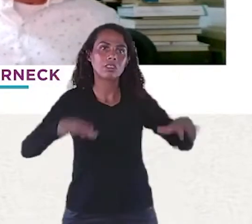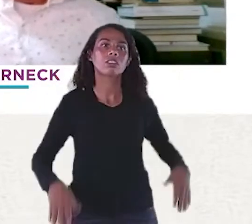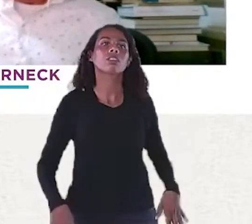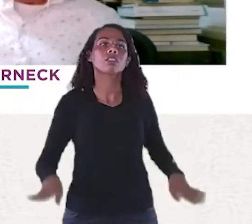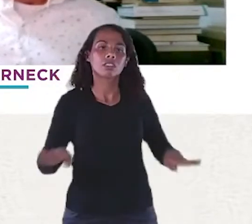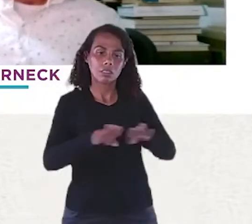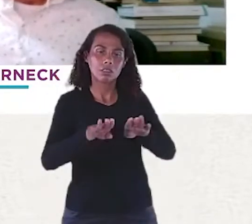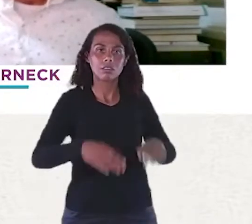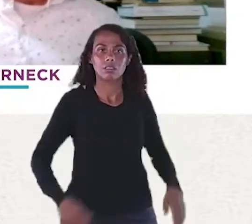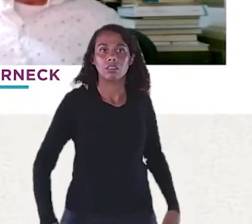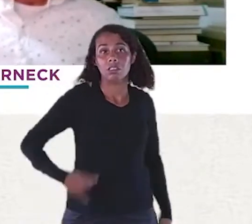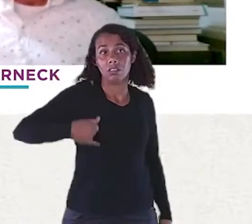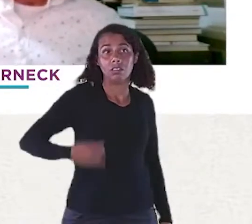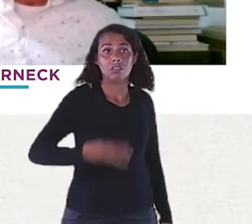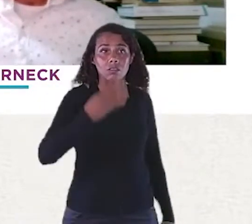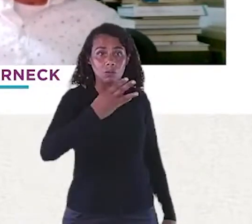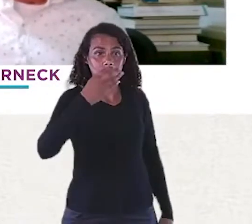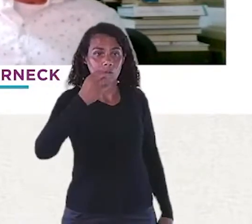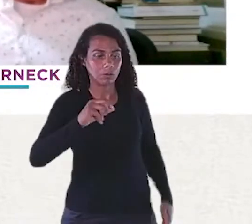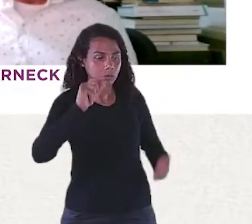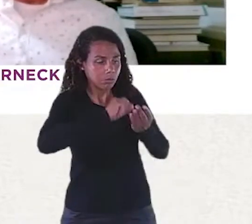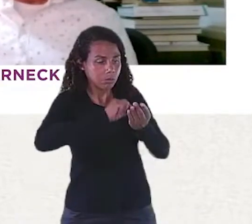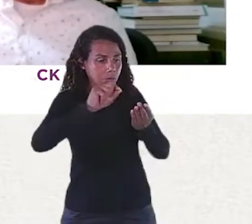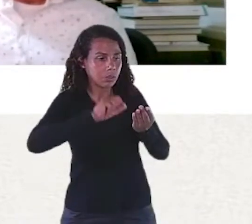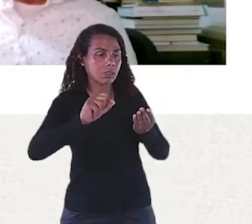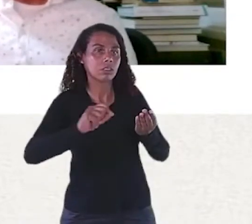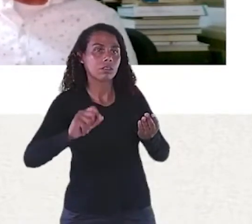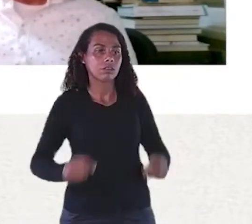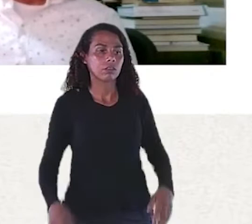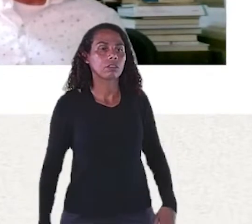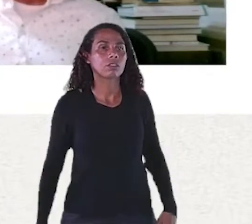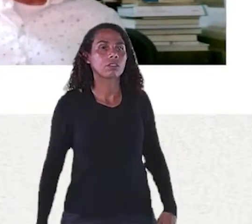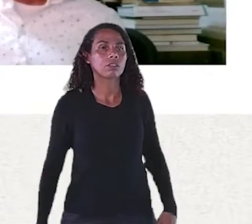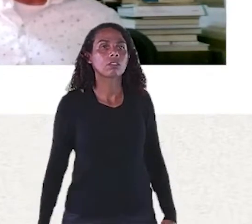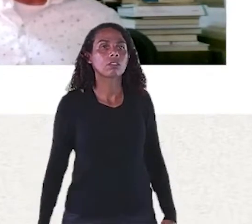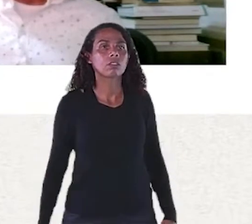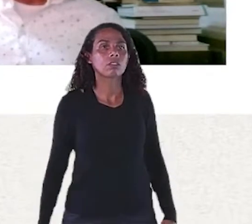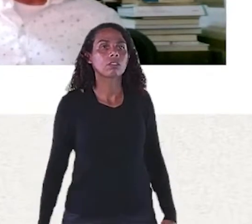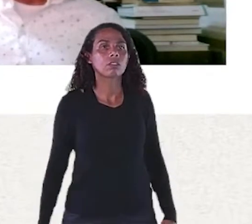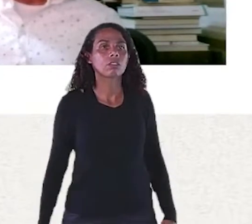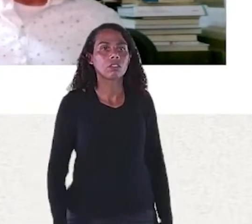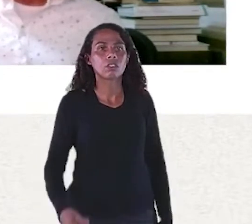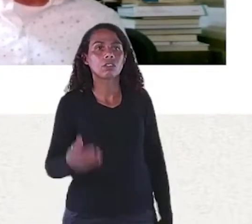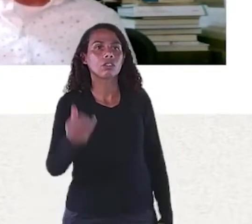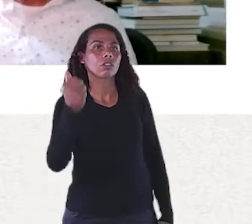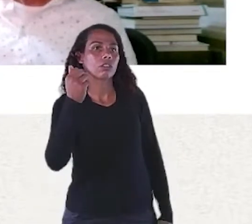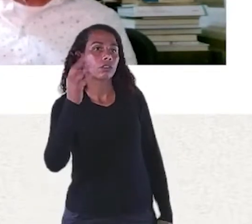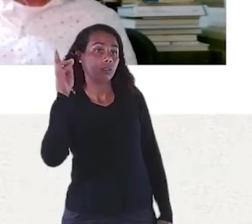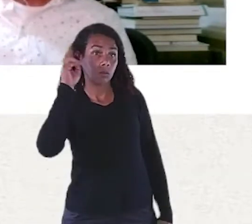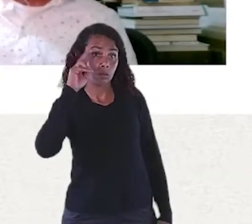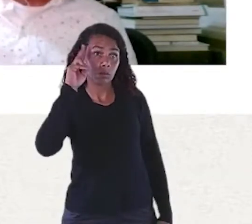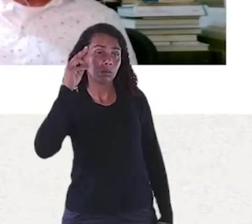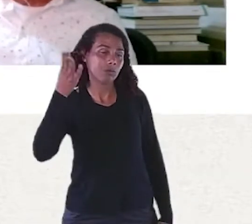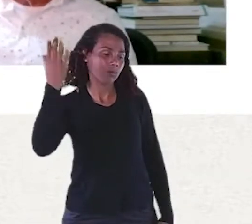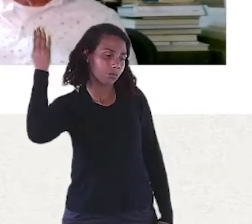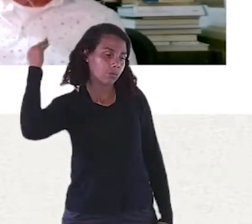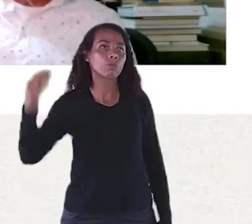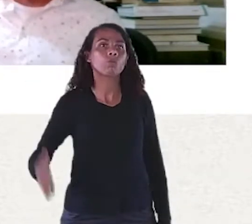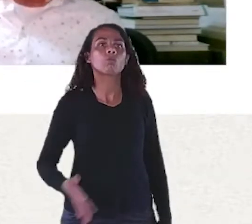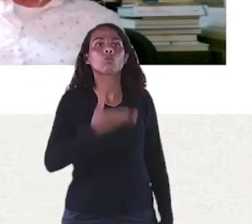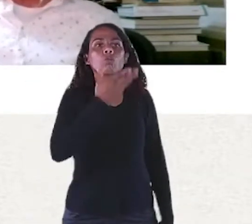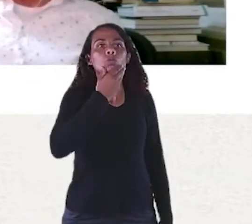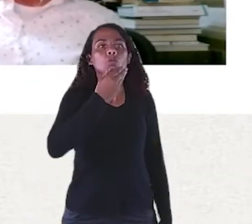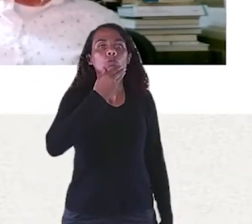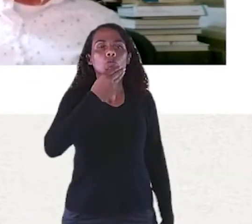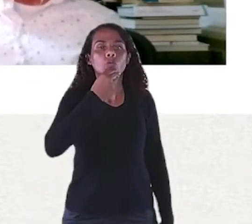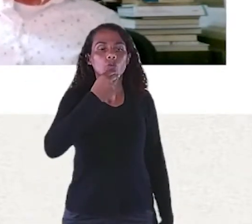e me pediu: pô, você não quer fazer aqui a última página da revista esse mês? Eu falei: mas quem foi? Ricardo